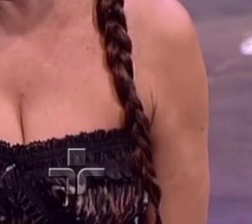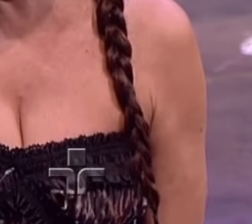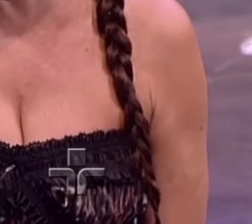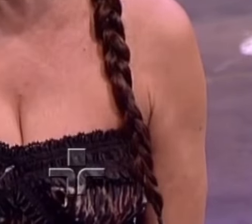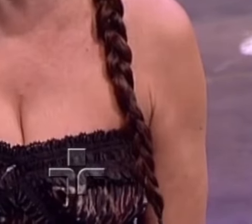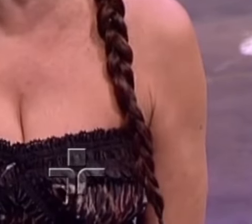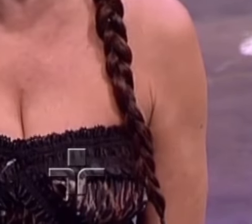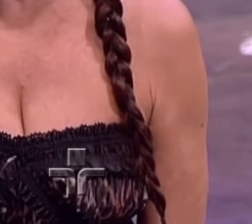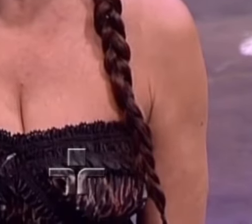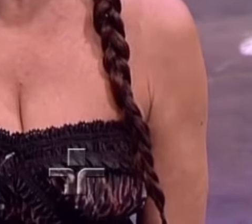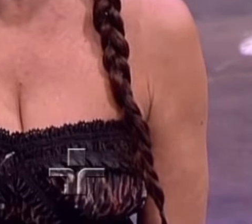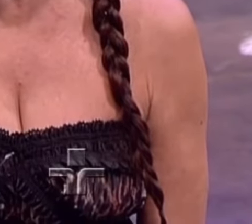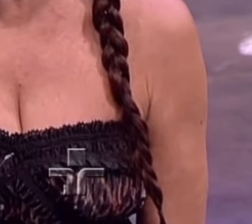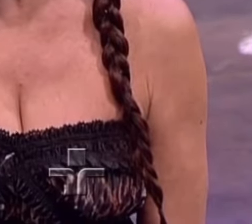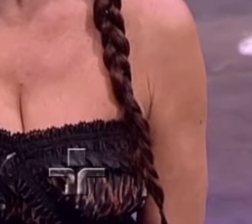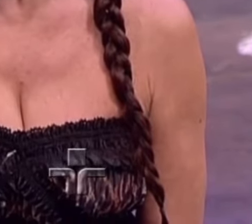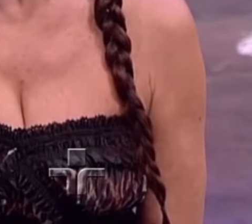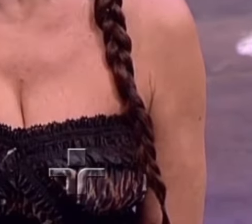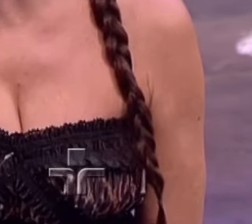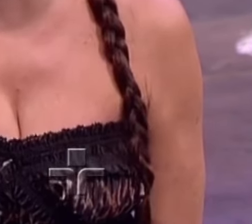gostoso